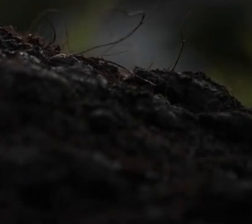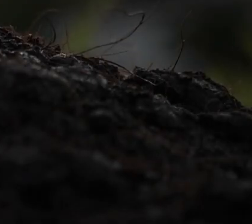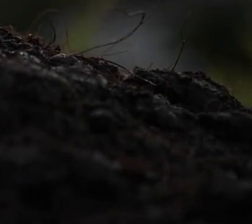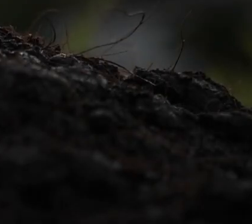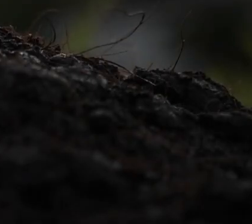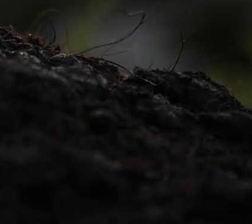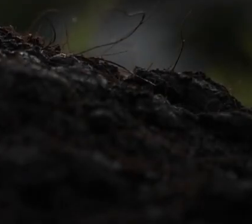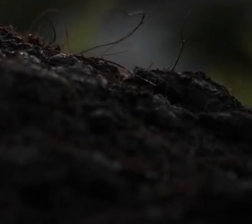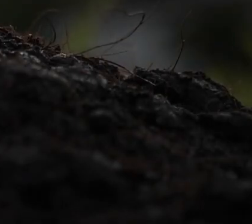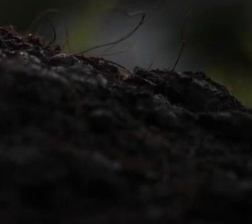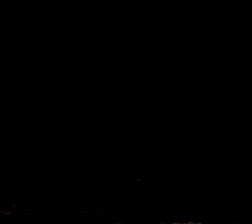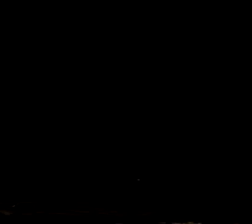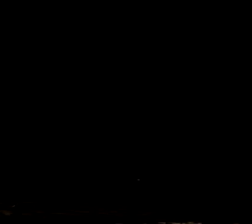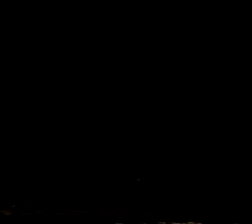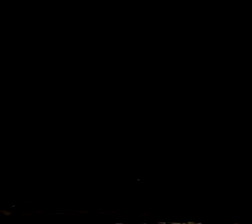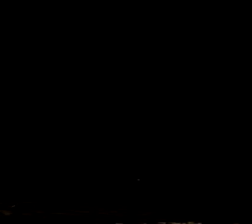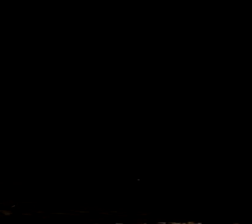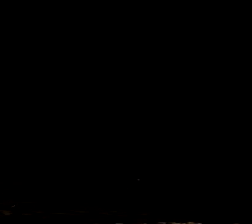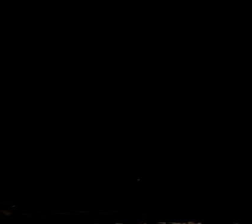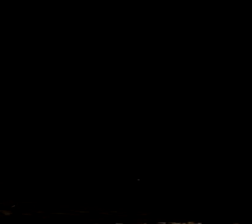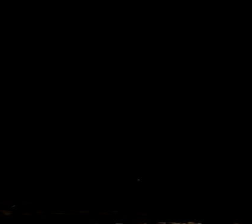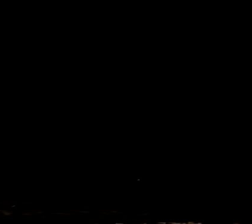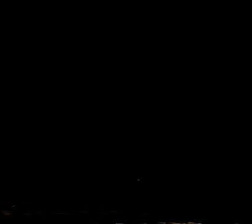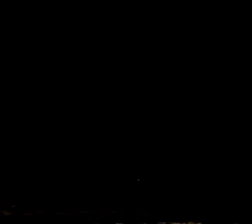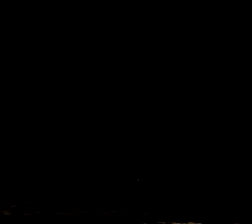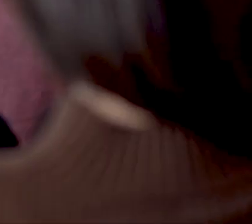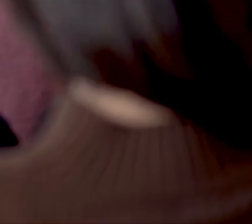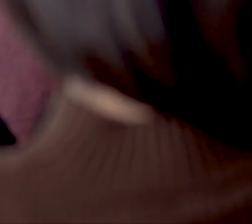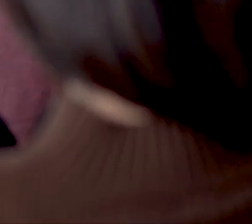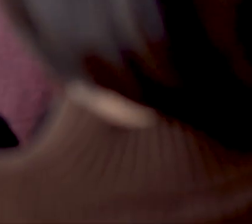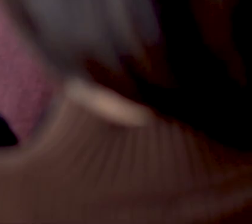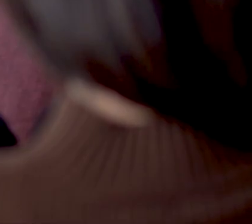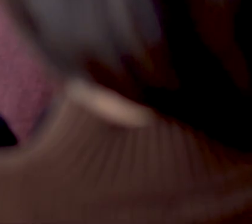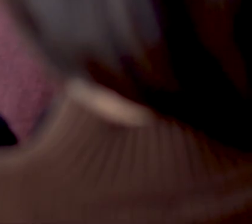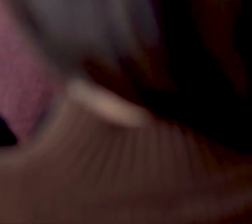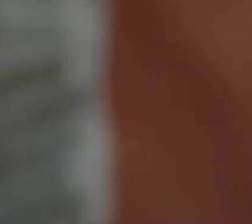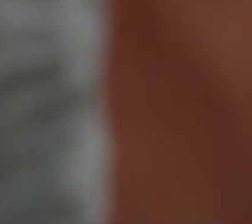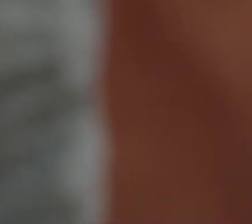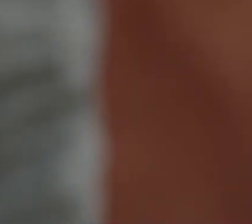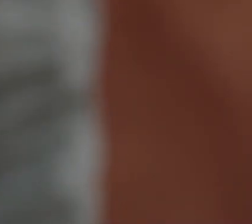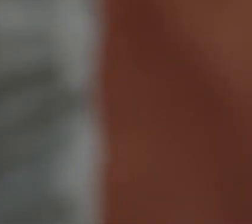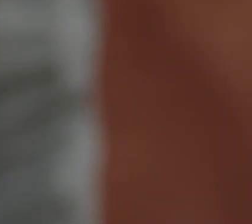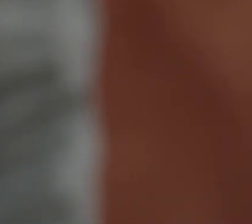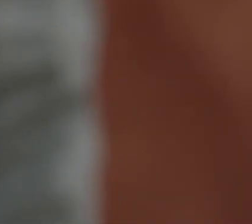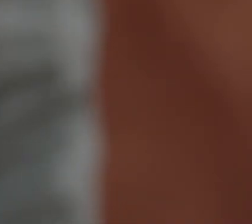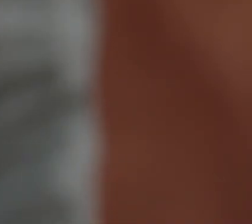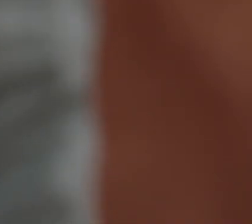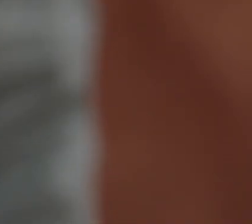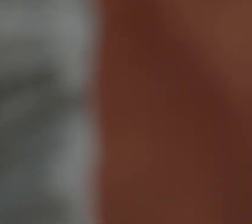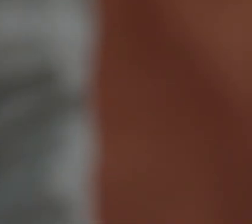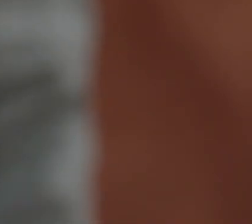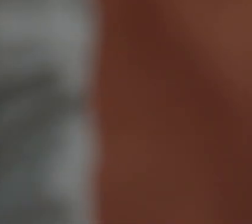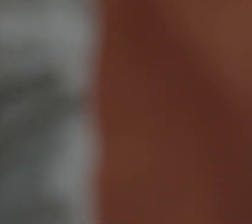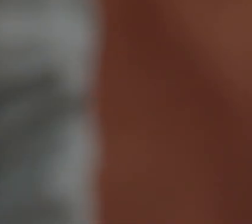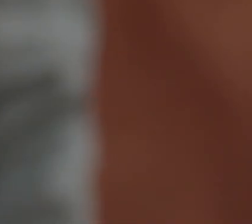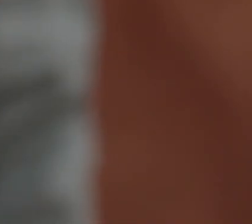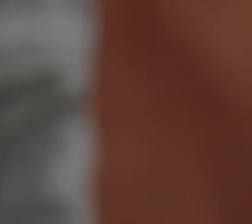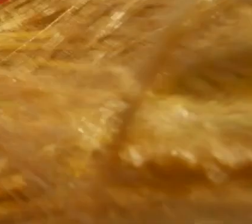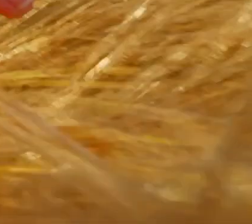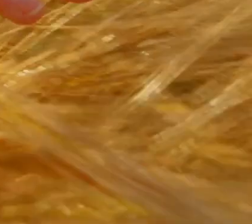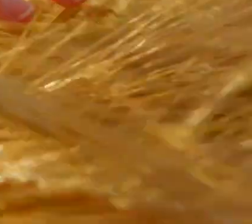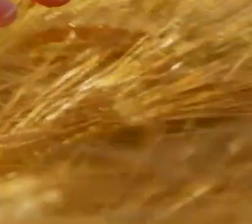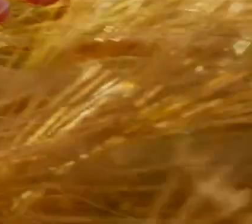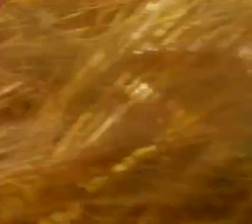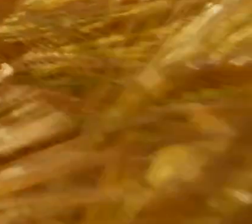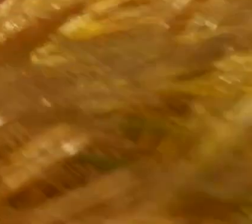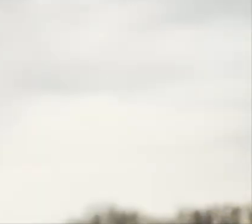é o lugar onde as histórias de desespero encontram um novo começo. Aqui, corações partidos são